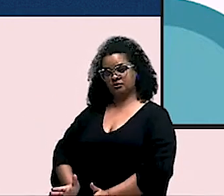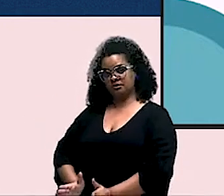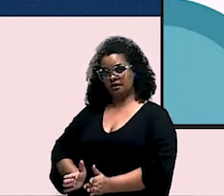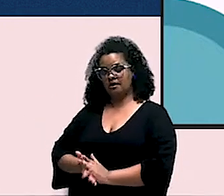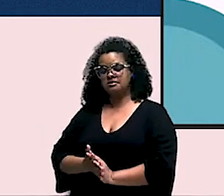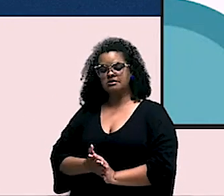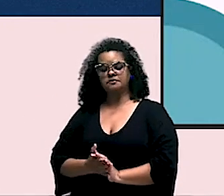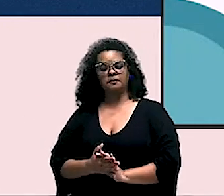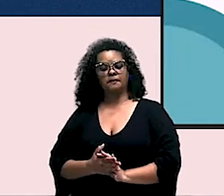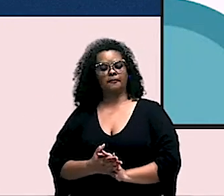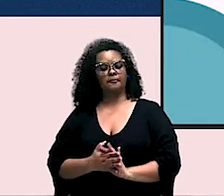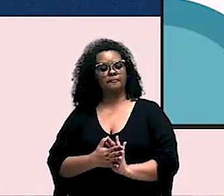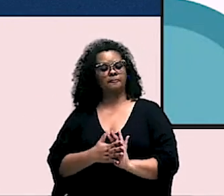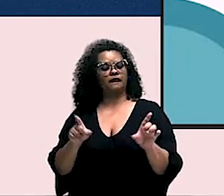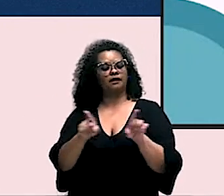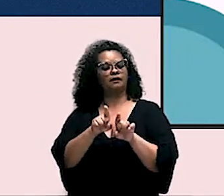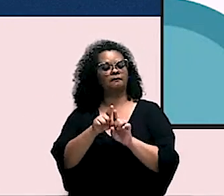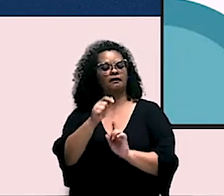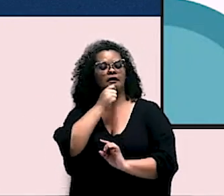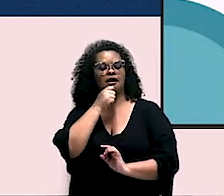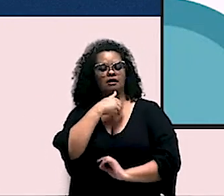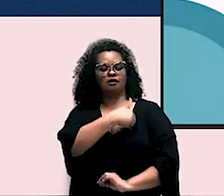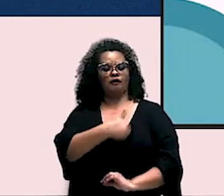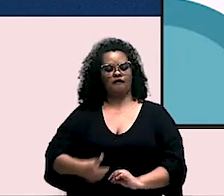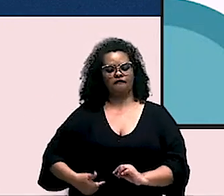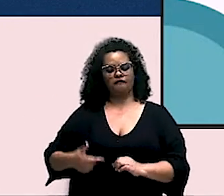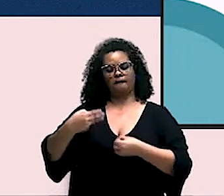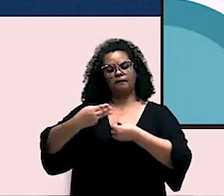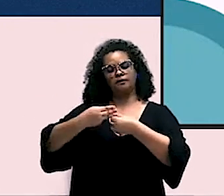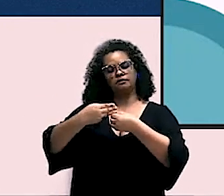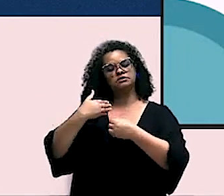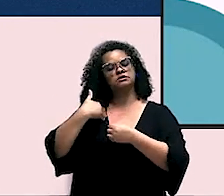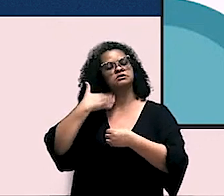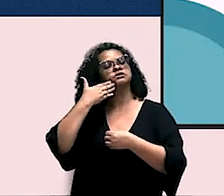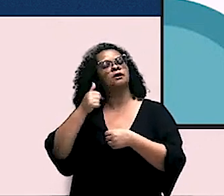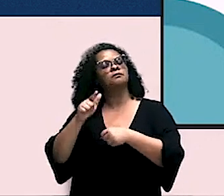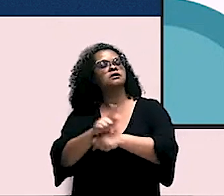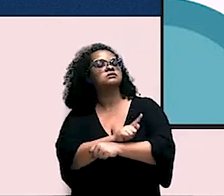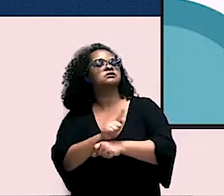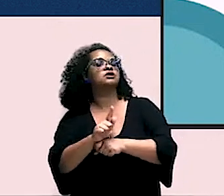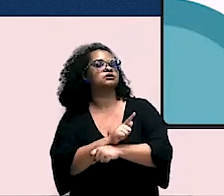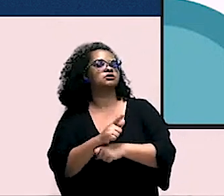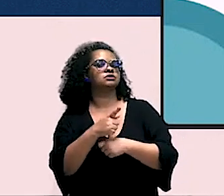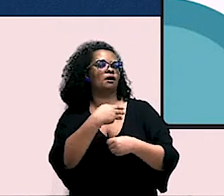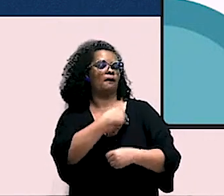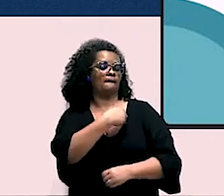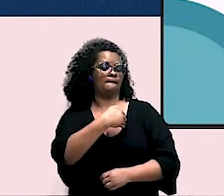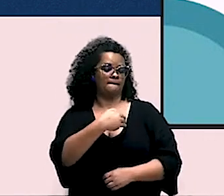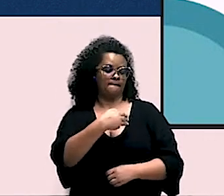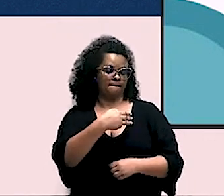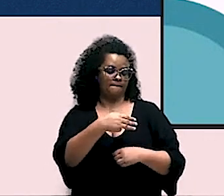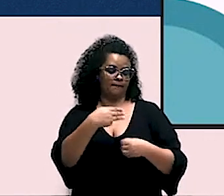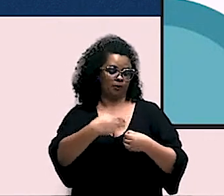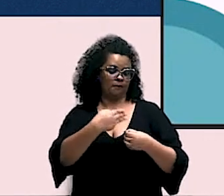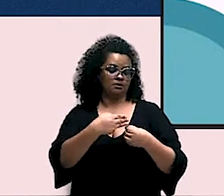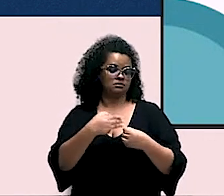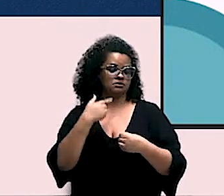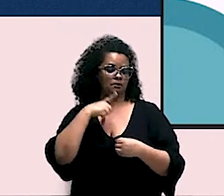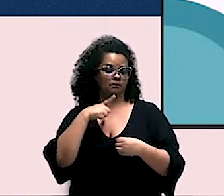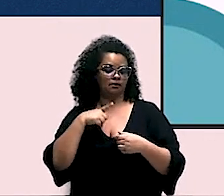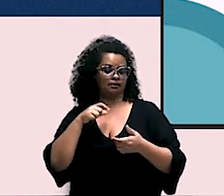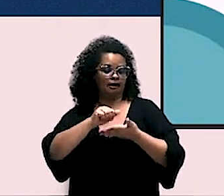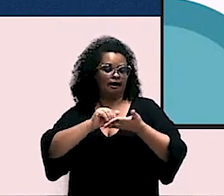Ainda na temática da governança municipal, avaliamos se a gestão municipal realiza de forma periódica a supervisão das